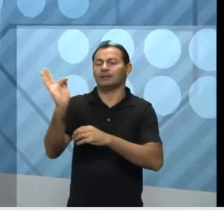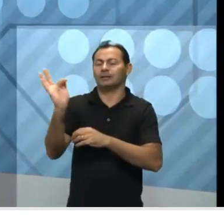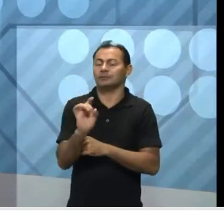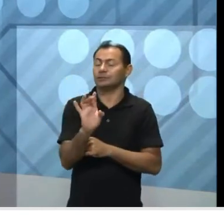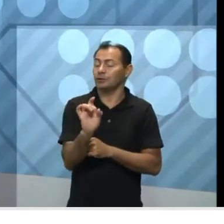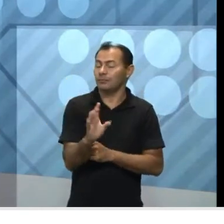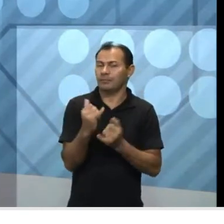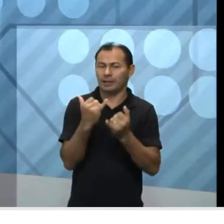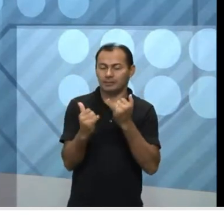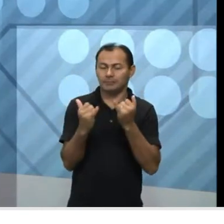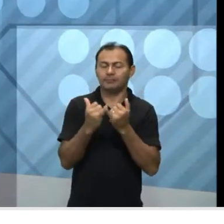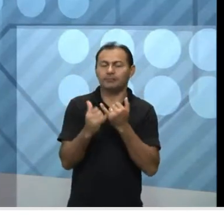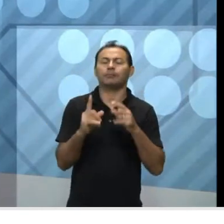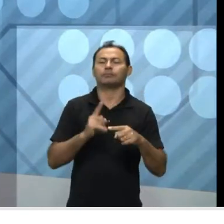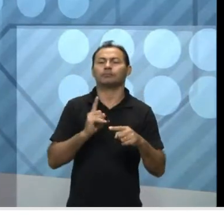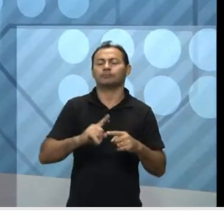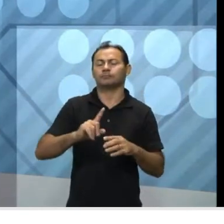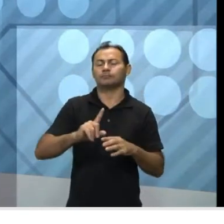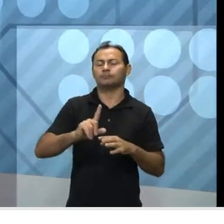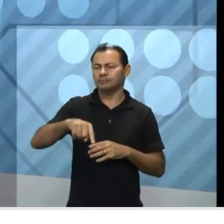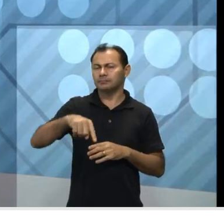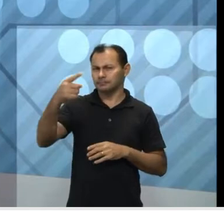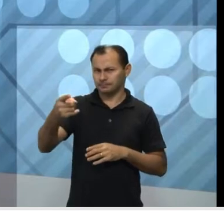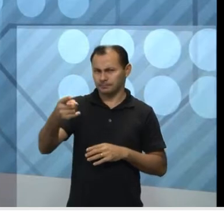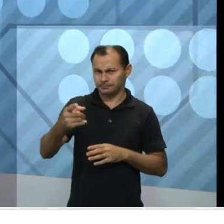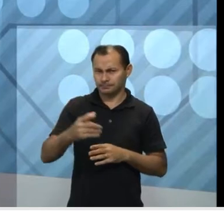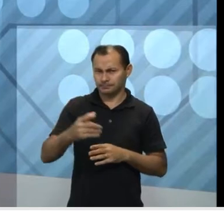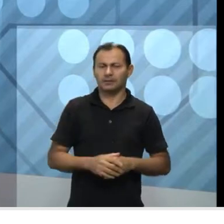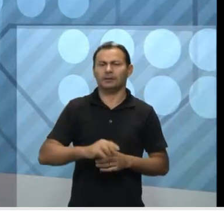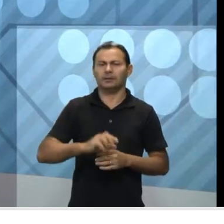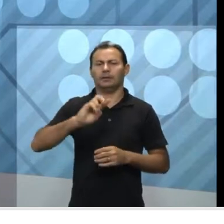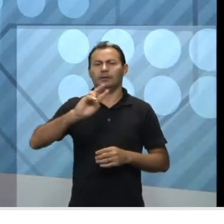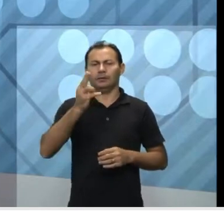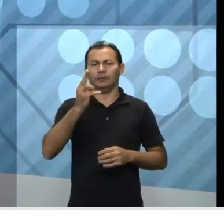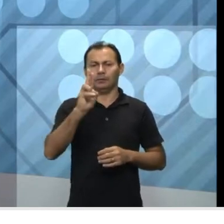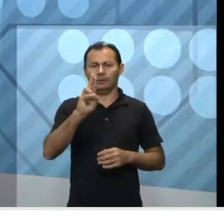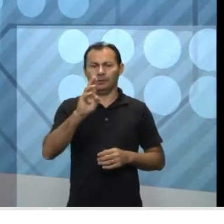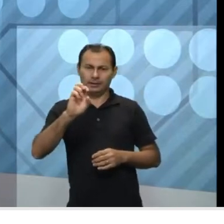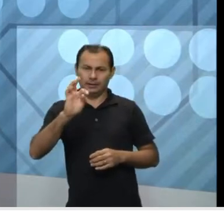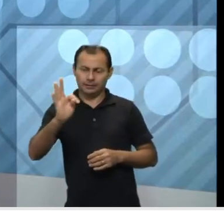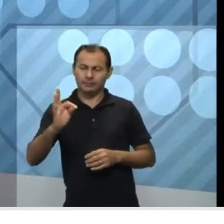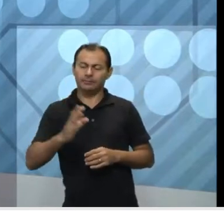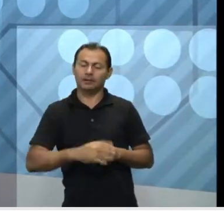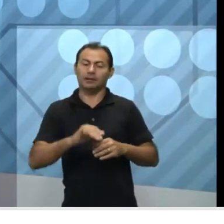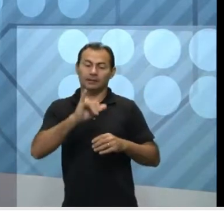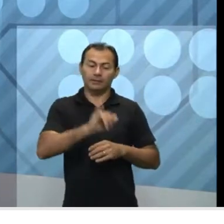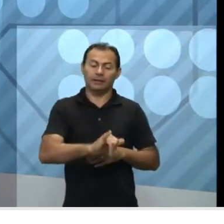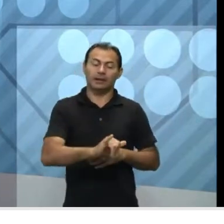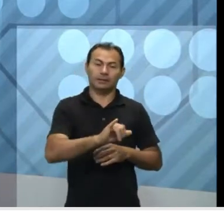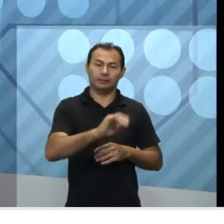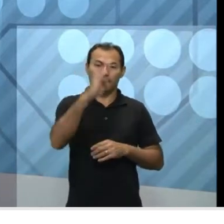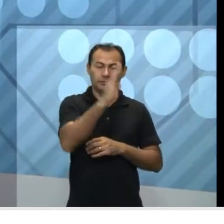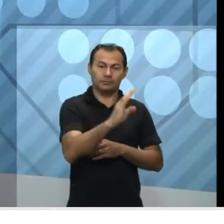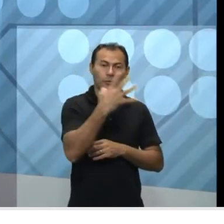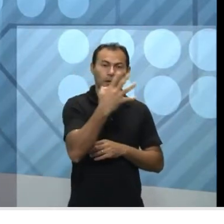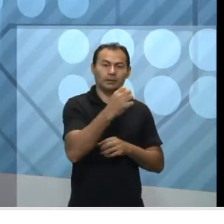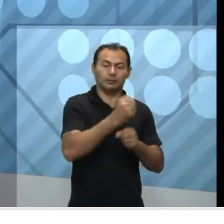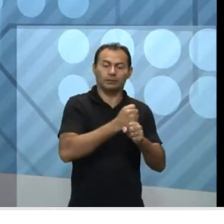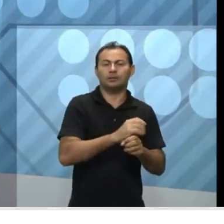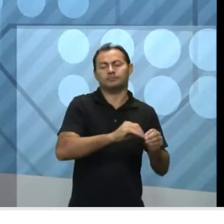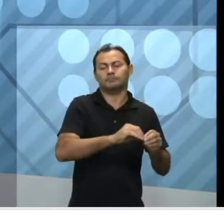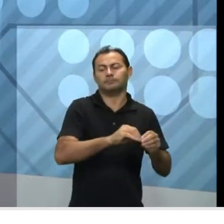depois Ernest Rouet ele vai embora, fica aqui no Brasil durante 4 anos, ele vai embora, e a Libras ela vai